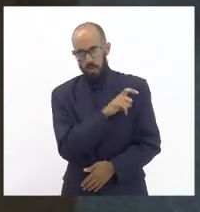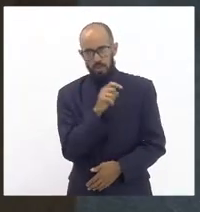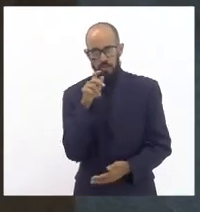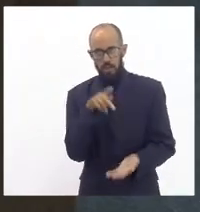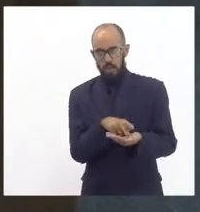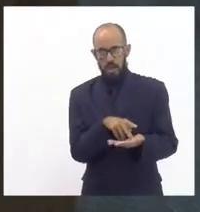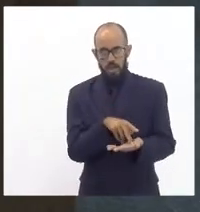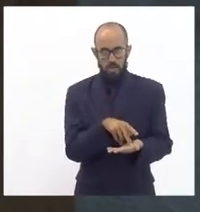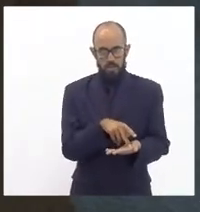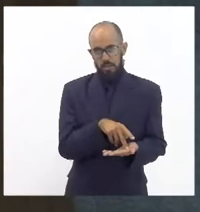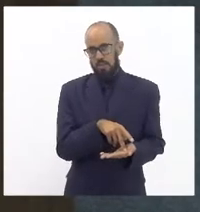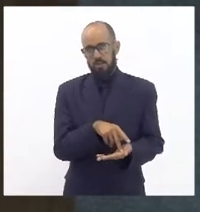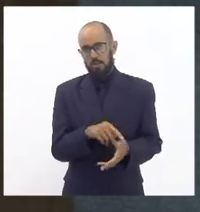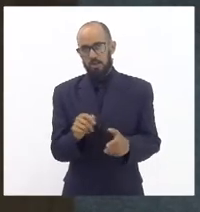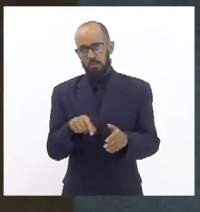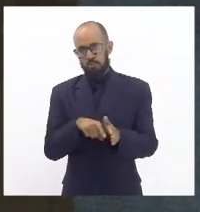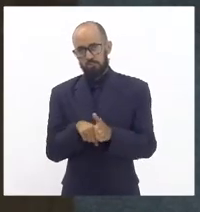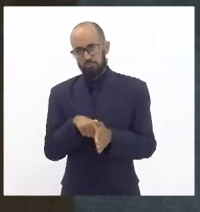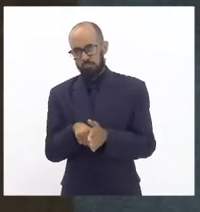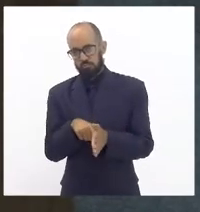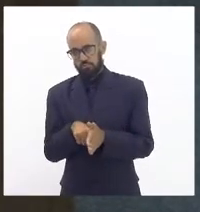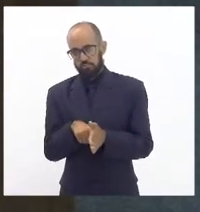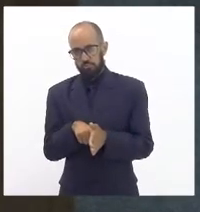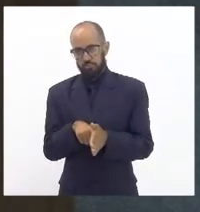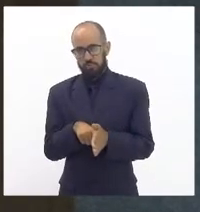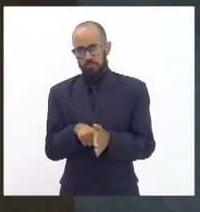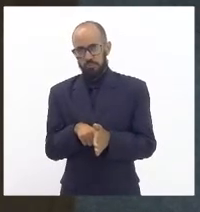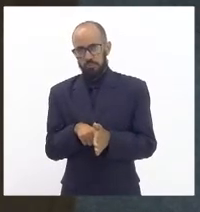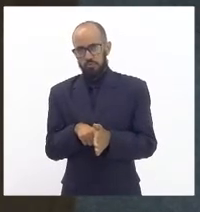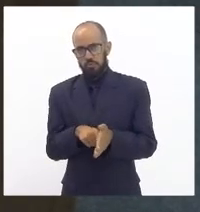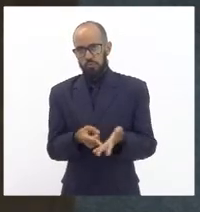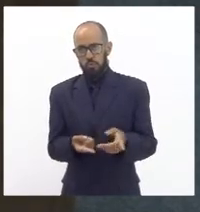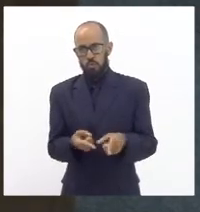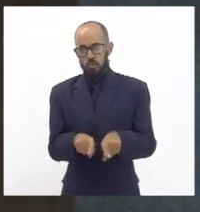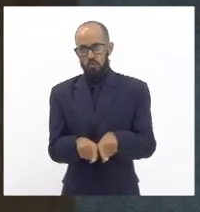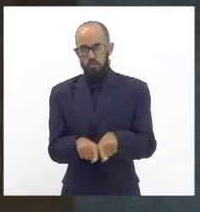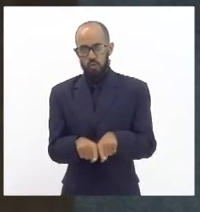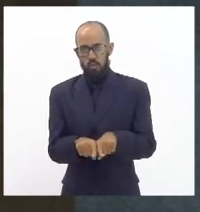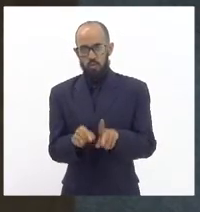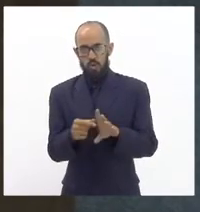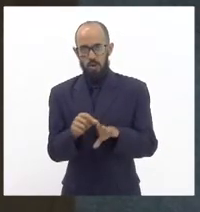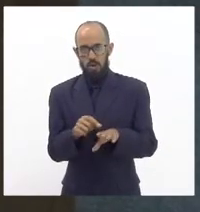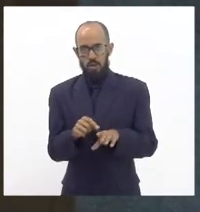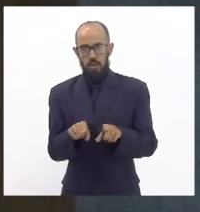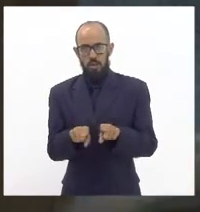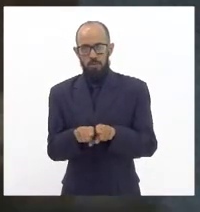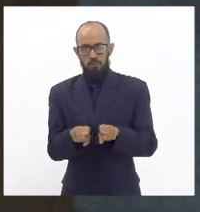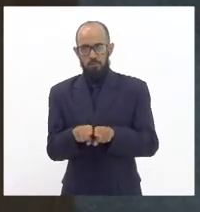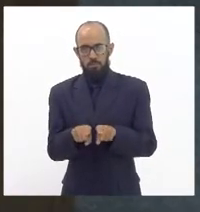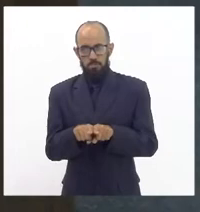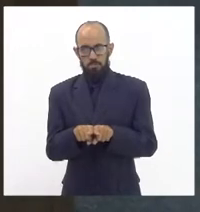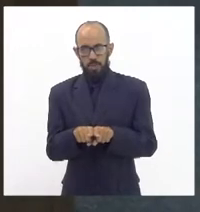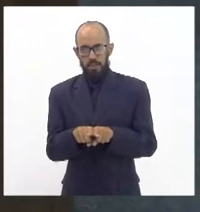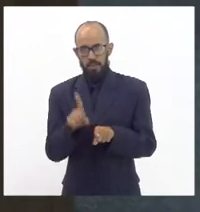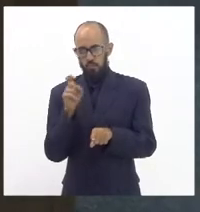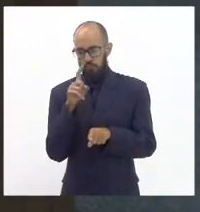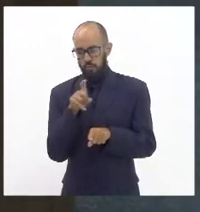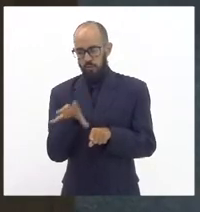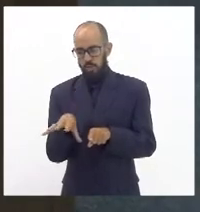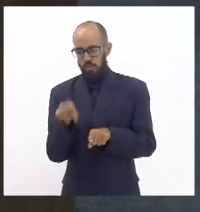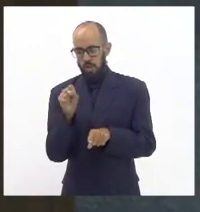do exame de conjunção carnal e da necessidade de recolher a roupa da mulher vítima de violência